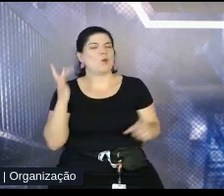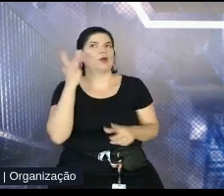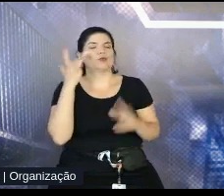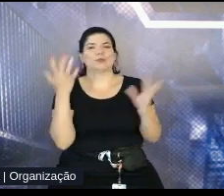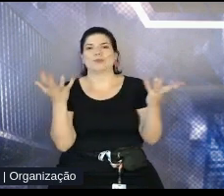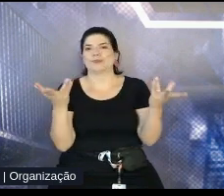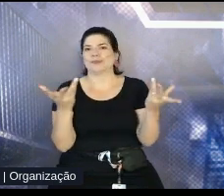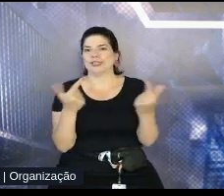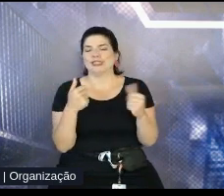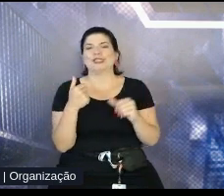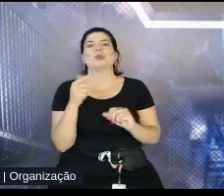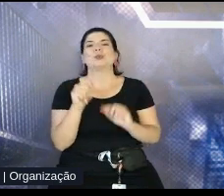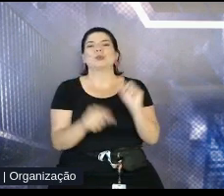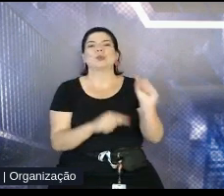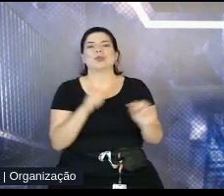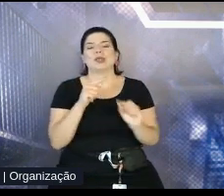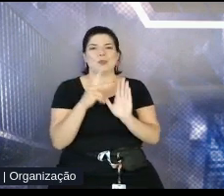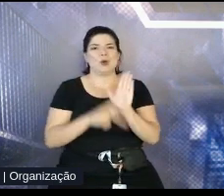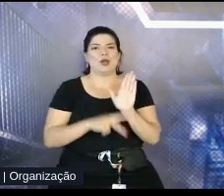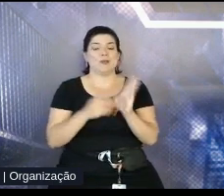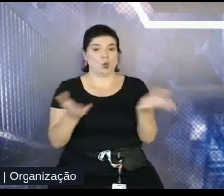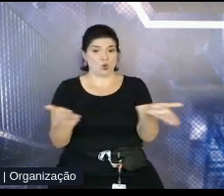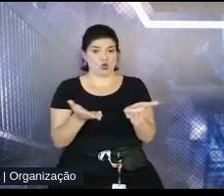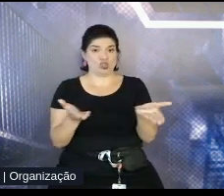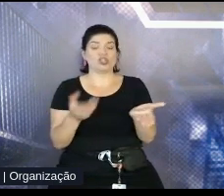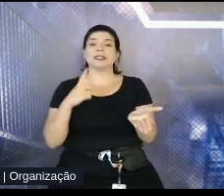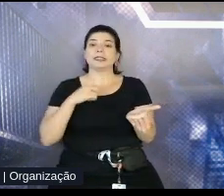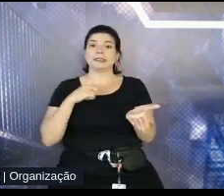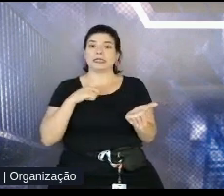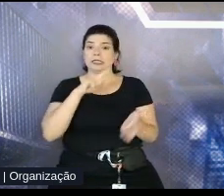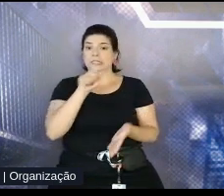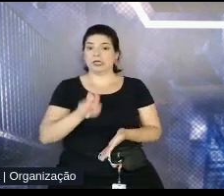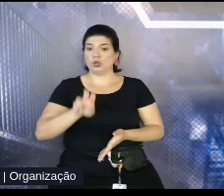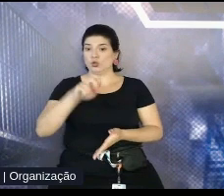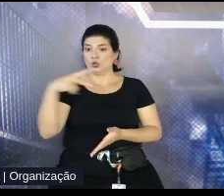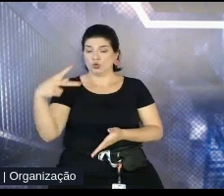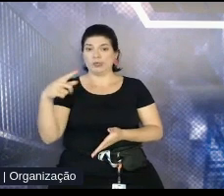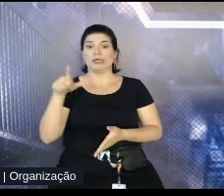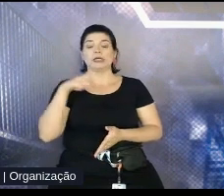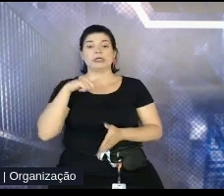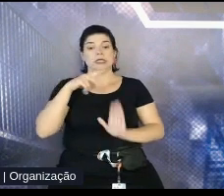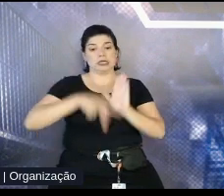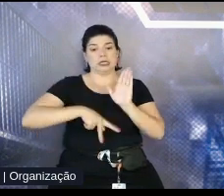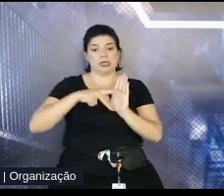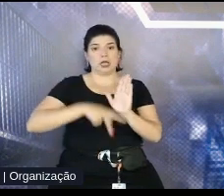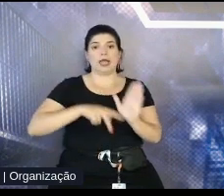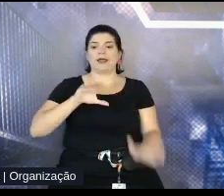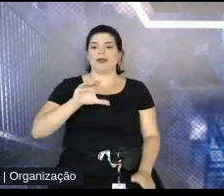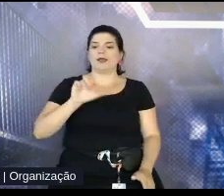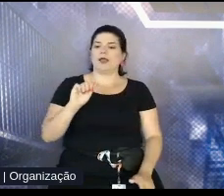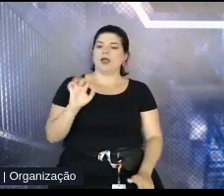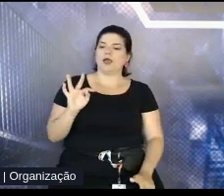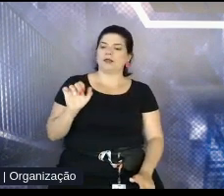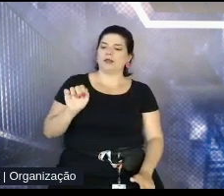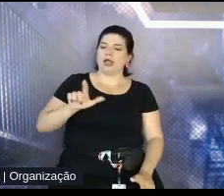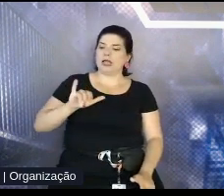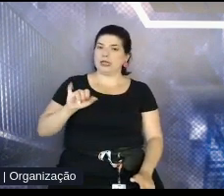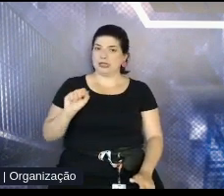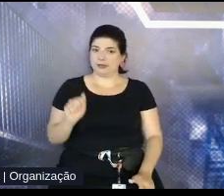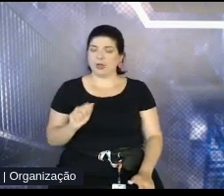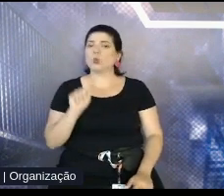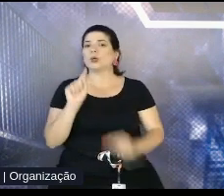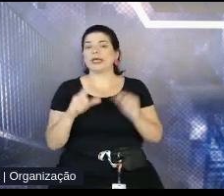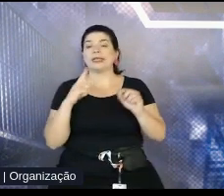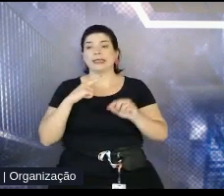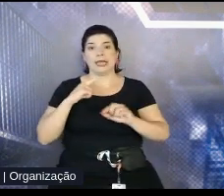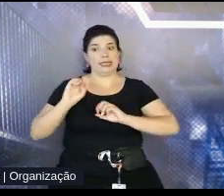esse programa. A ZUP hoje tem um programa Catalisa, que é um programa que oferece uma formação profissional em